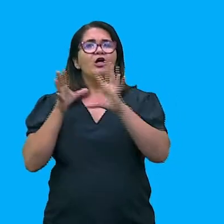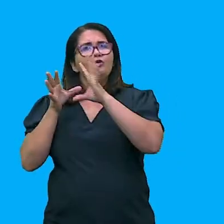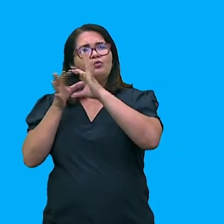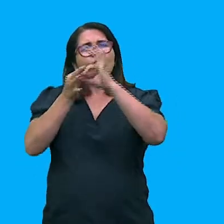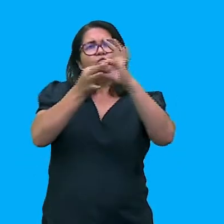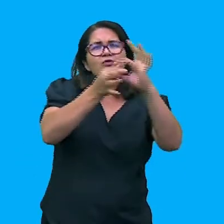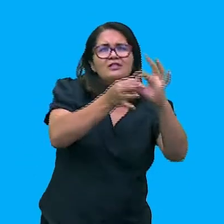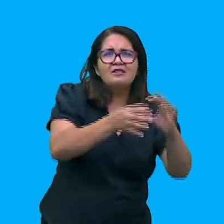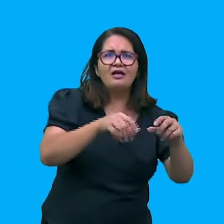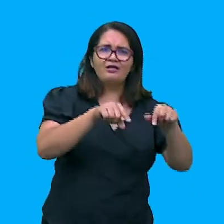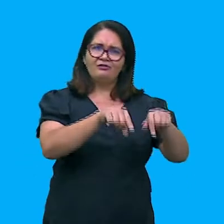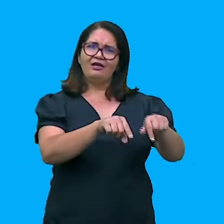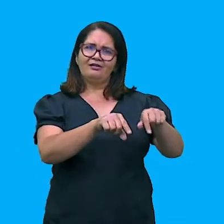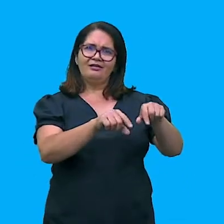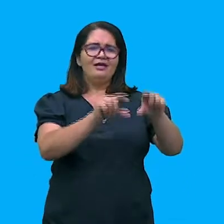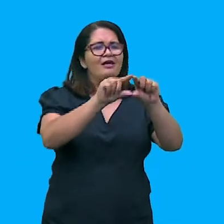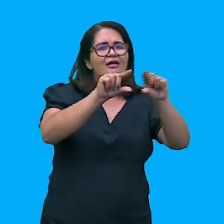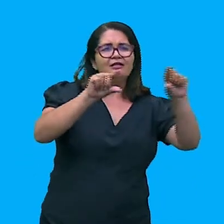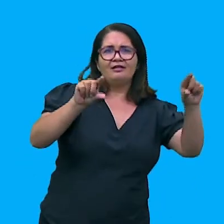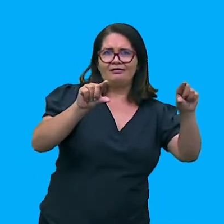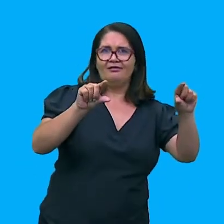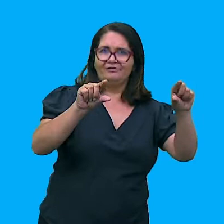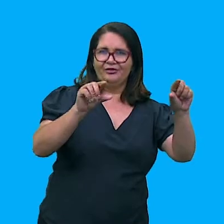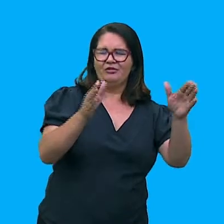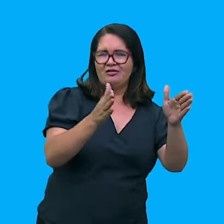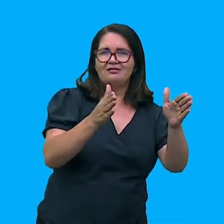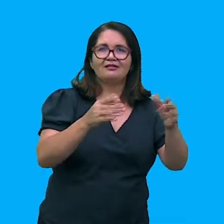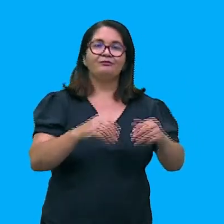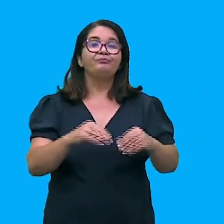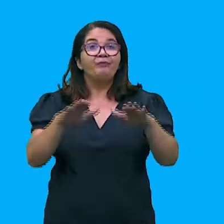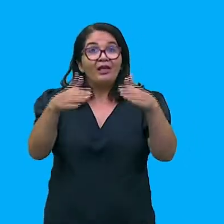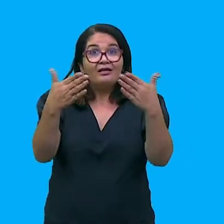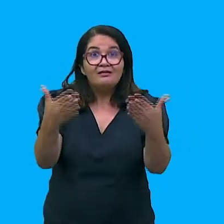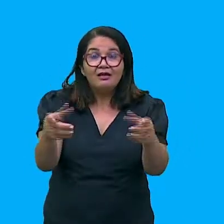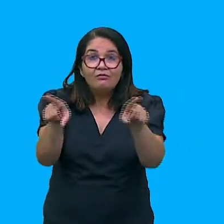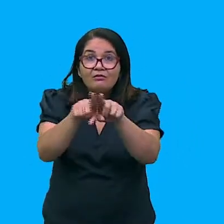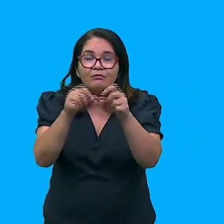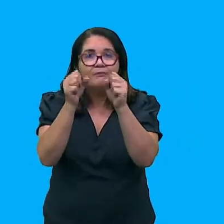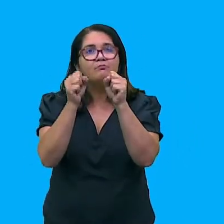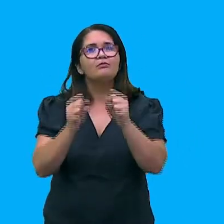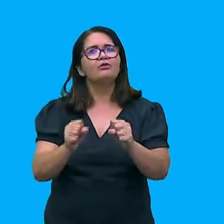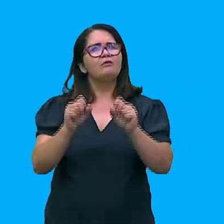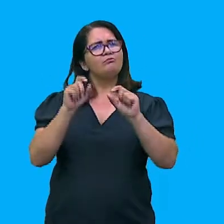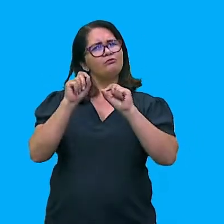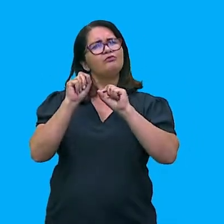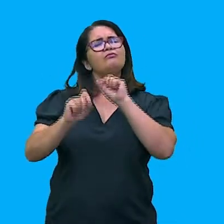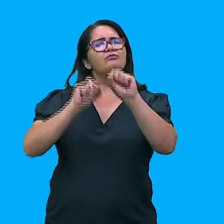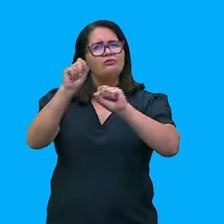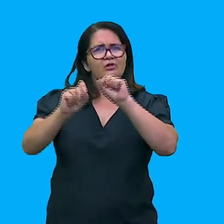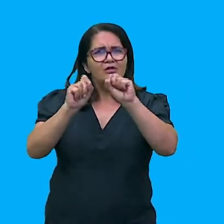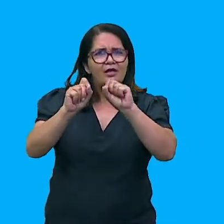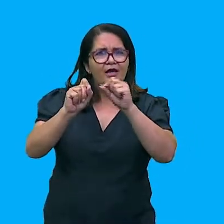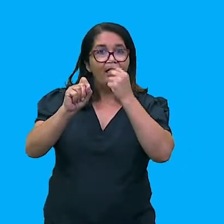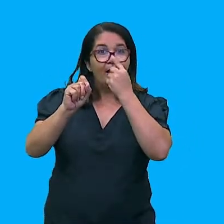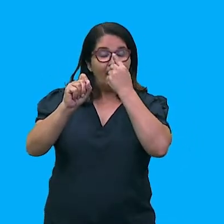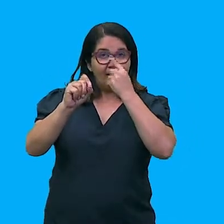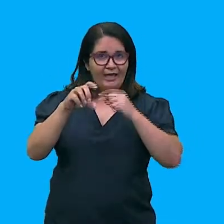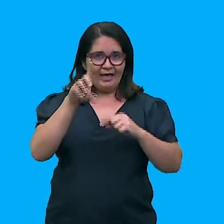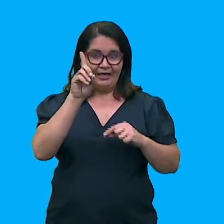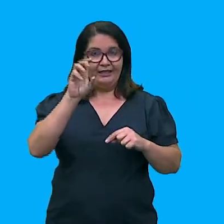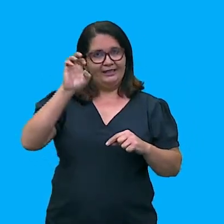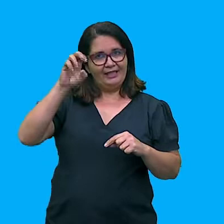a oração ou o período foram empregados. Sendo assim, nós podemos afirmar que a denotação é o